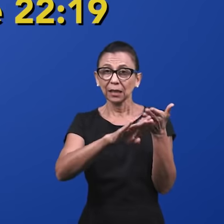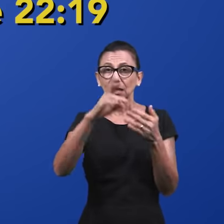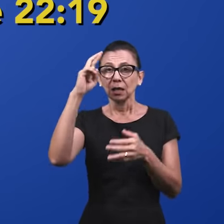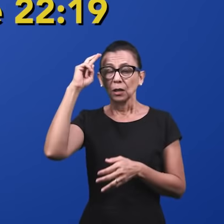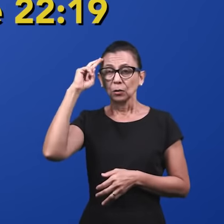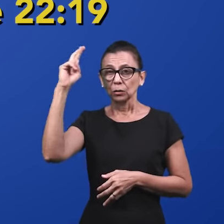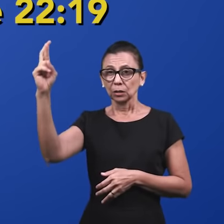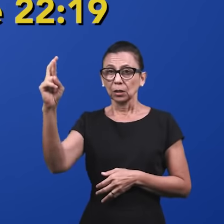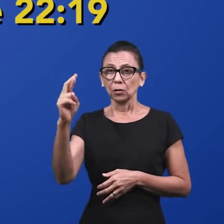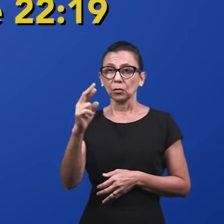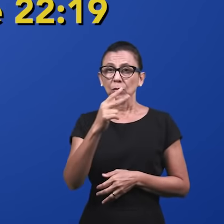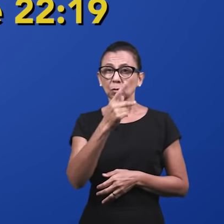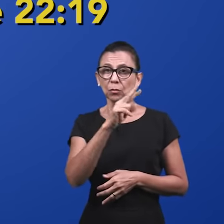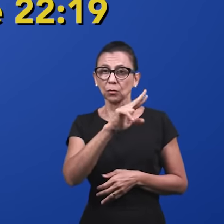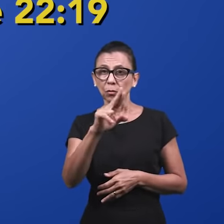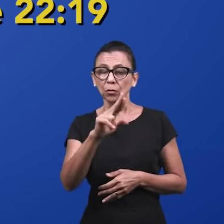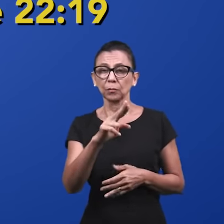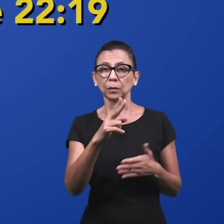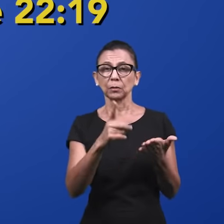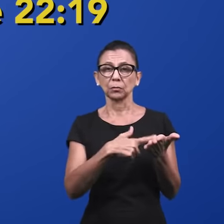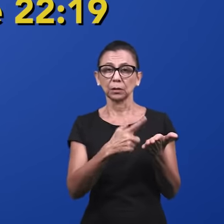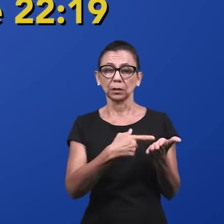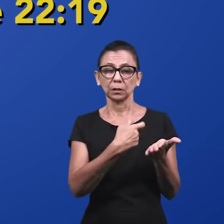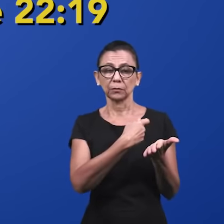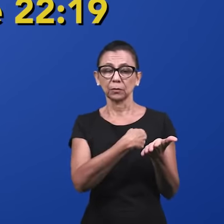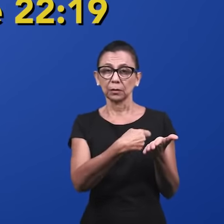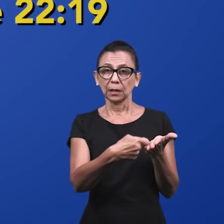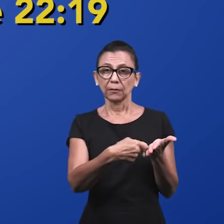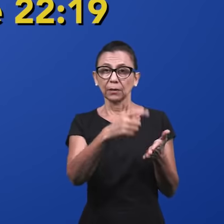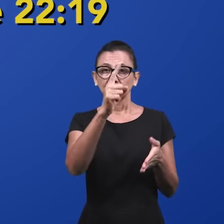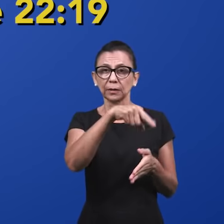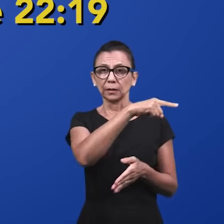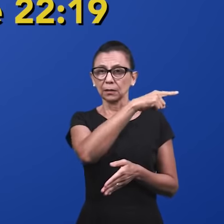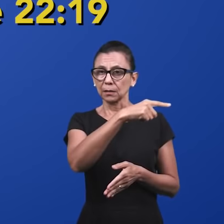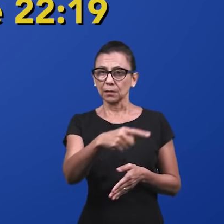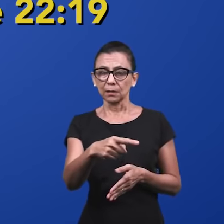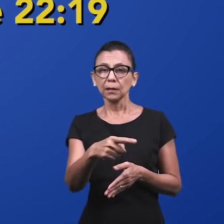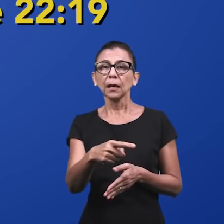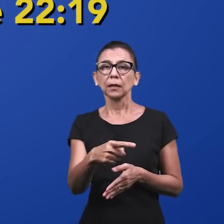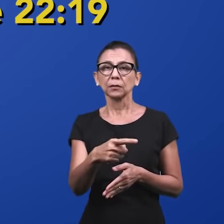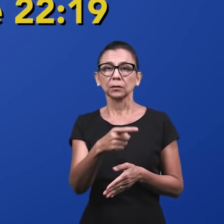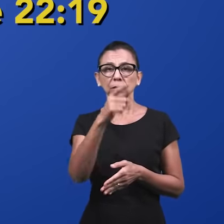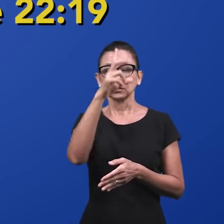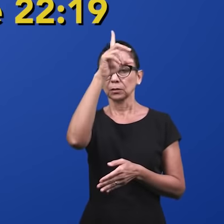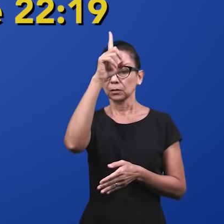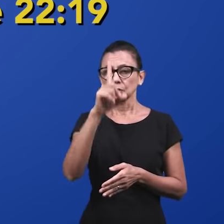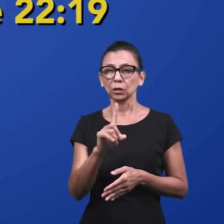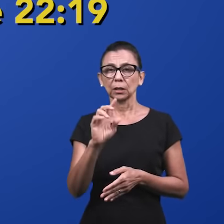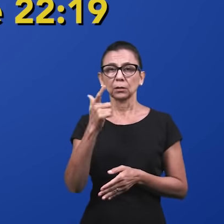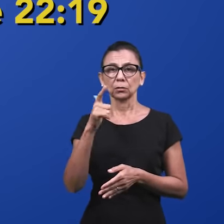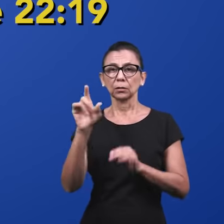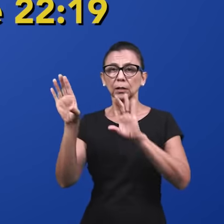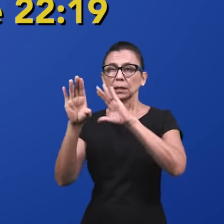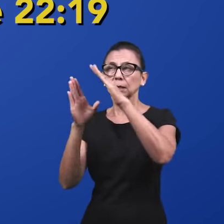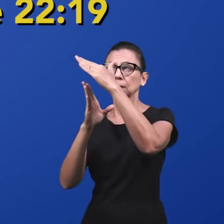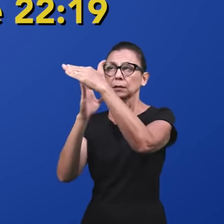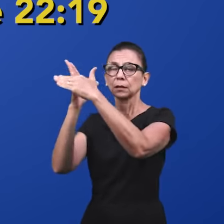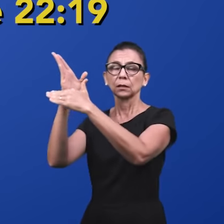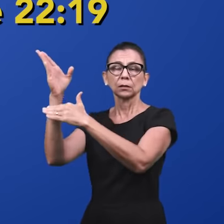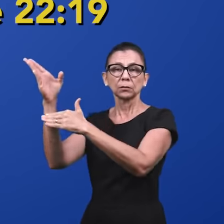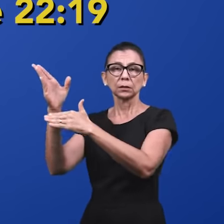vida e da cidade santa, e das coisas que estão escritas neste livro. Então, aquele que tirar